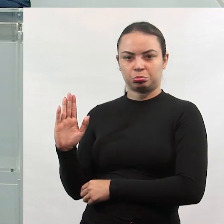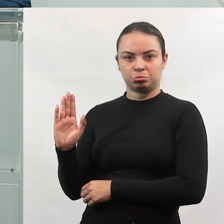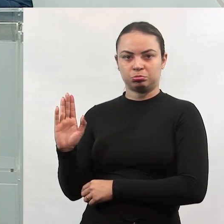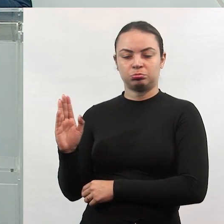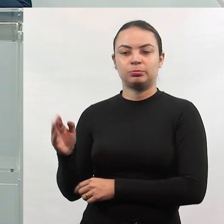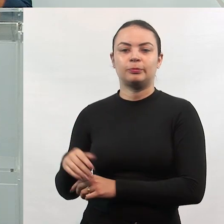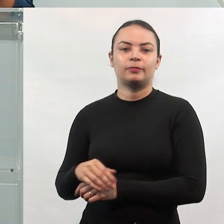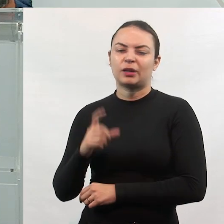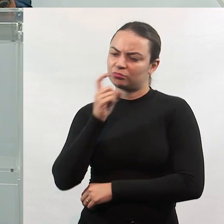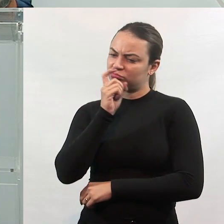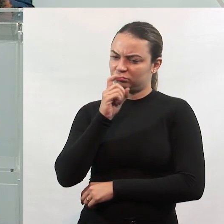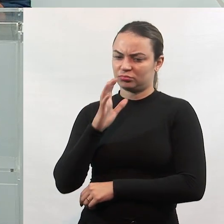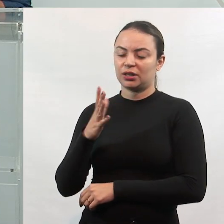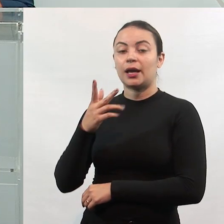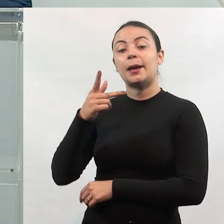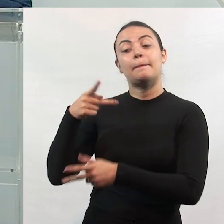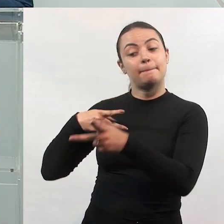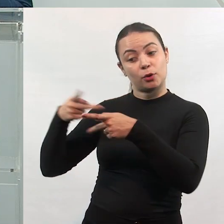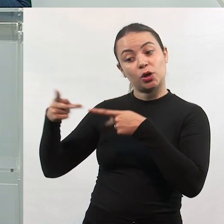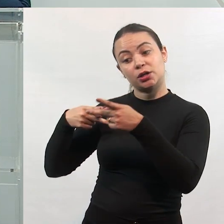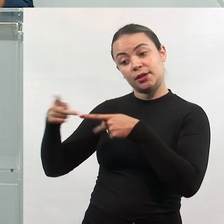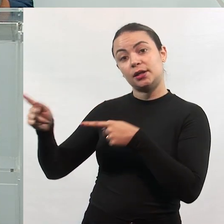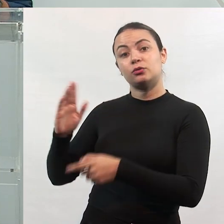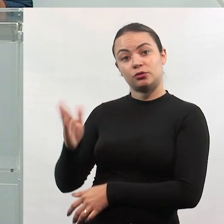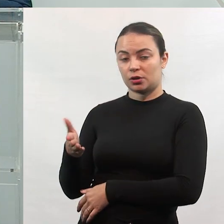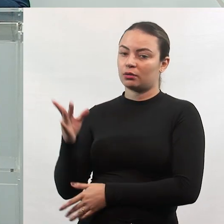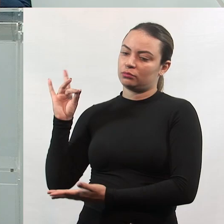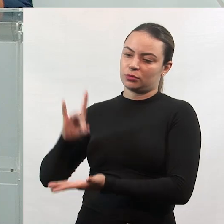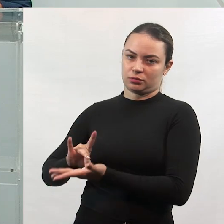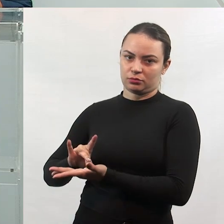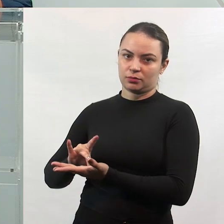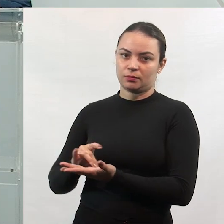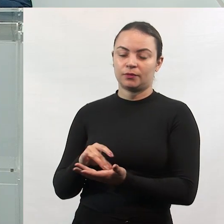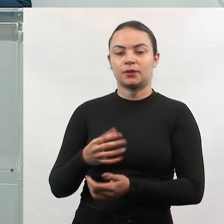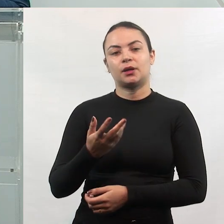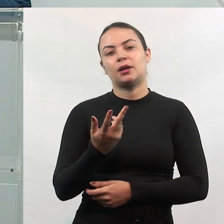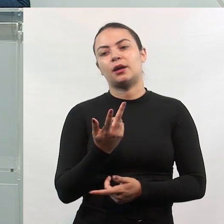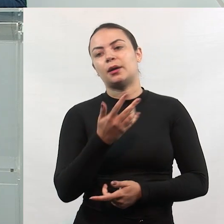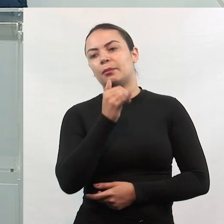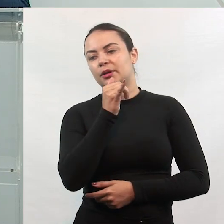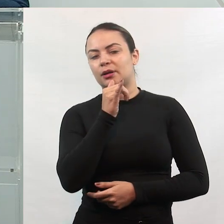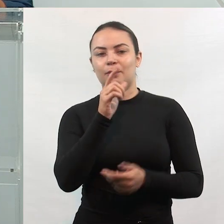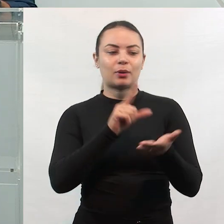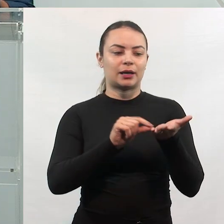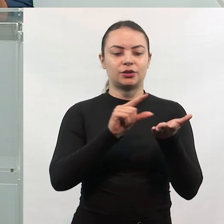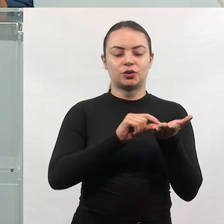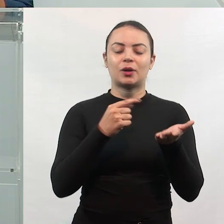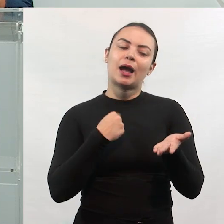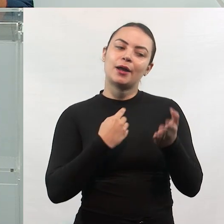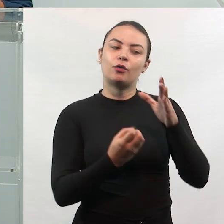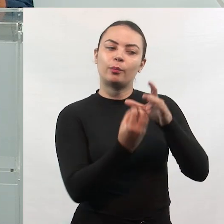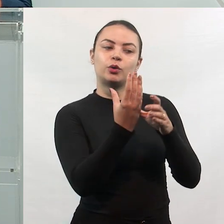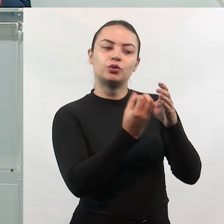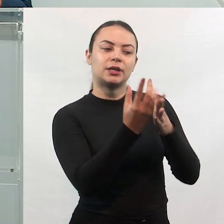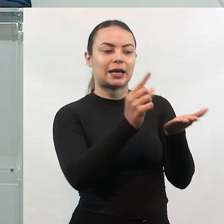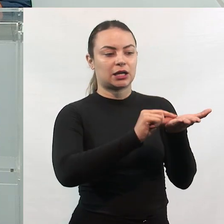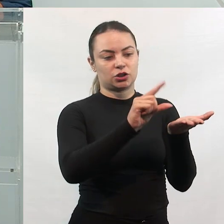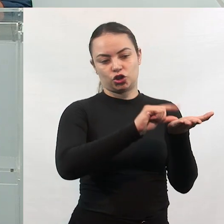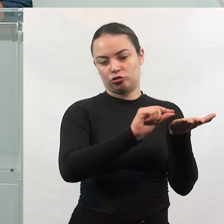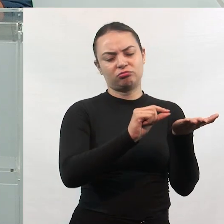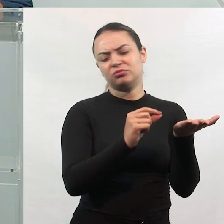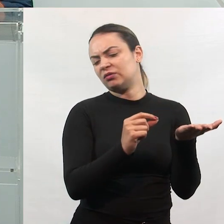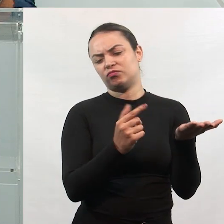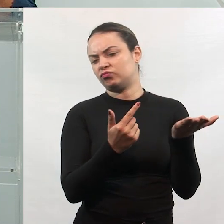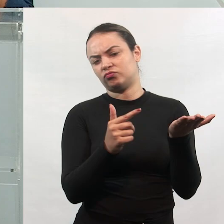Né? É comum a gente ouvir também, vou fazer um artigo, vou produzir um artigo. Não, a gente faz pesquisa. A gente produz